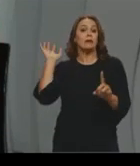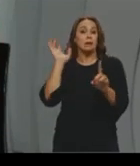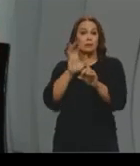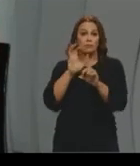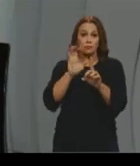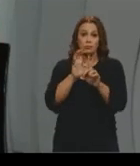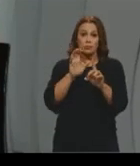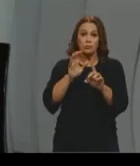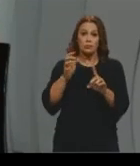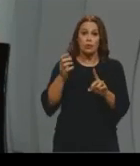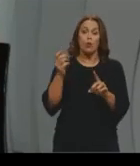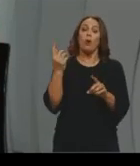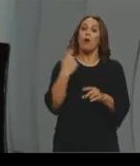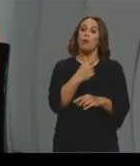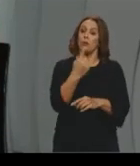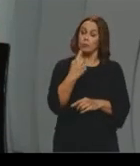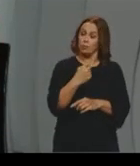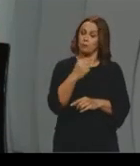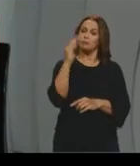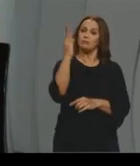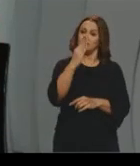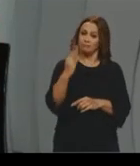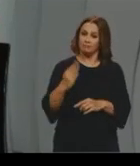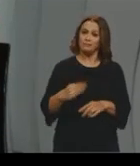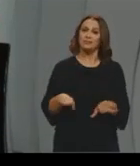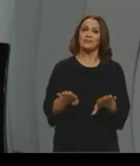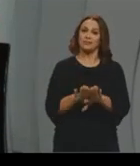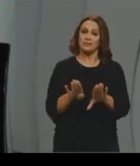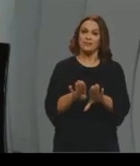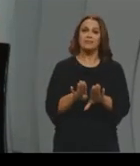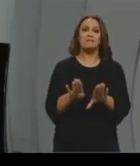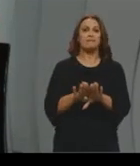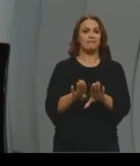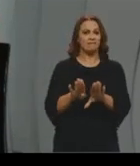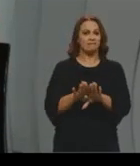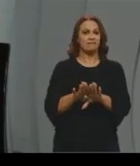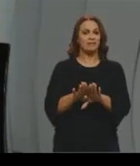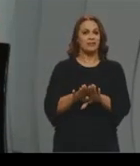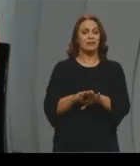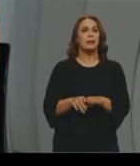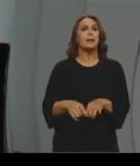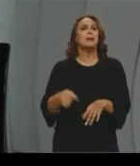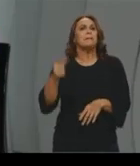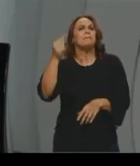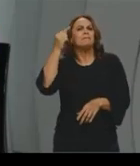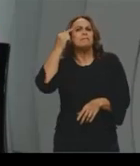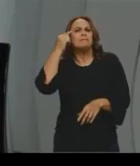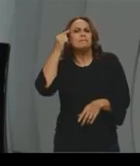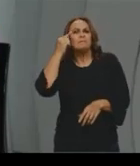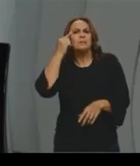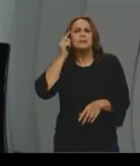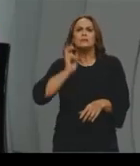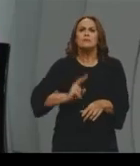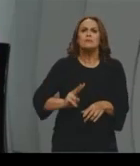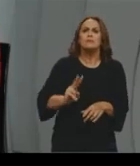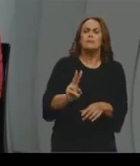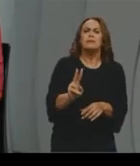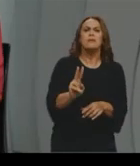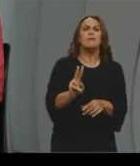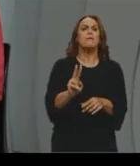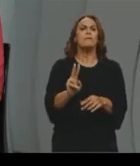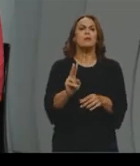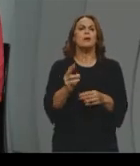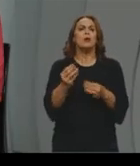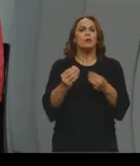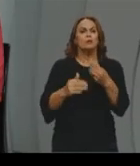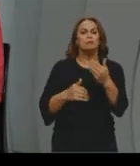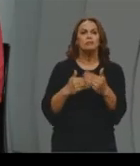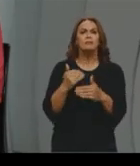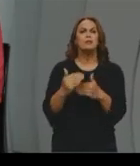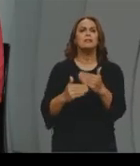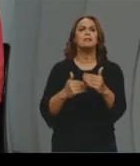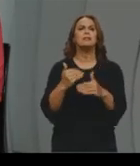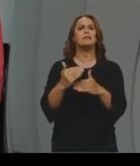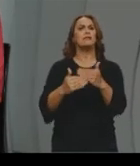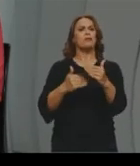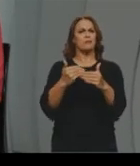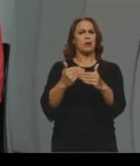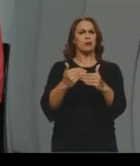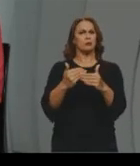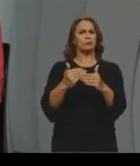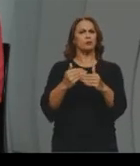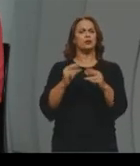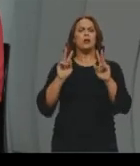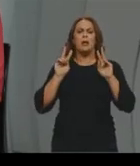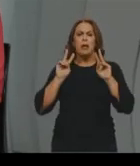história da África tem em nossa população, né? E pensando também no desenvolvimento de uma atitude aí de reconhecimento,